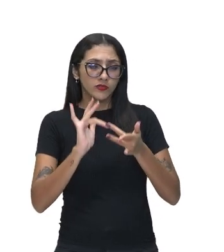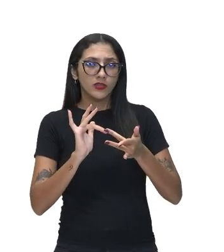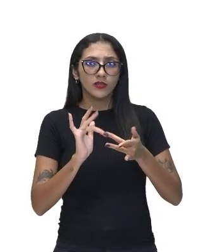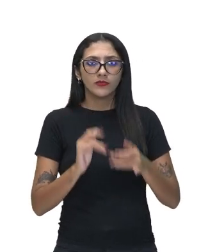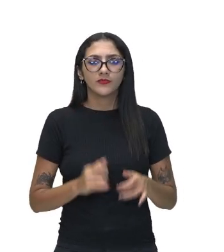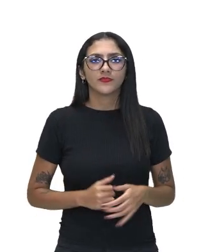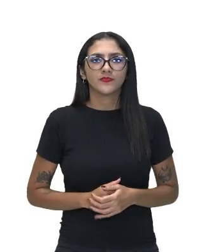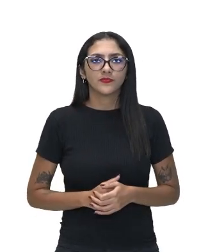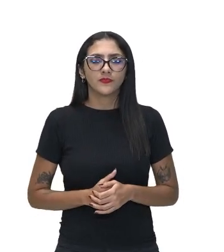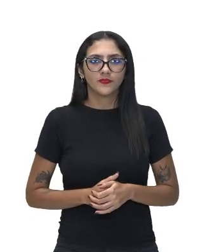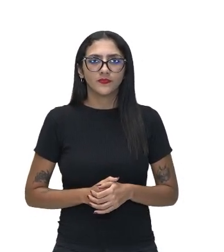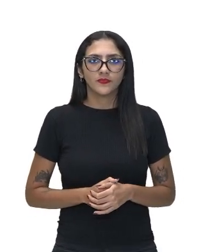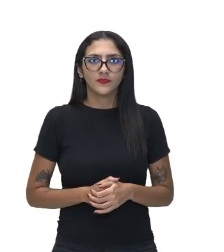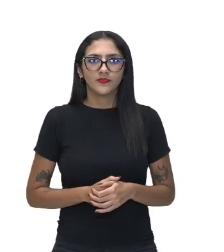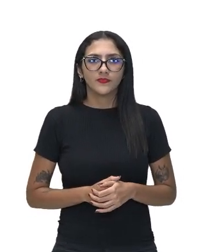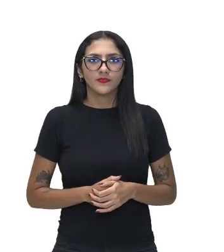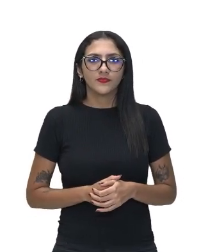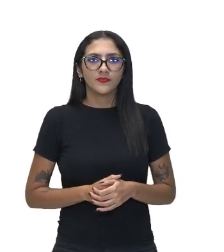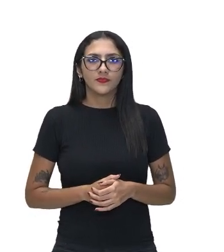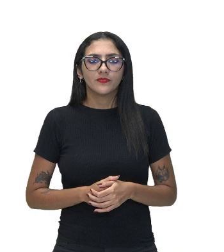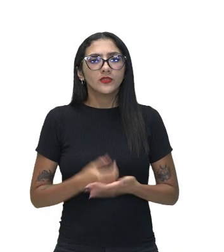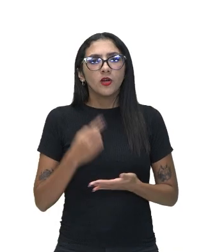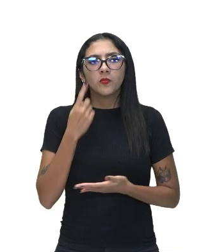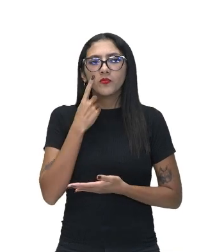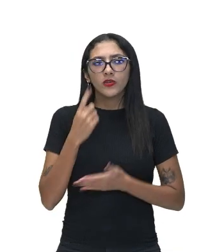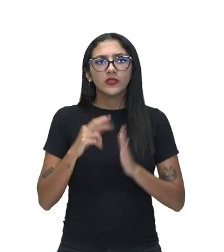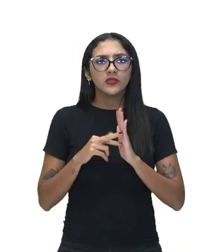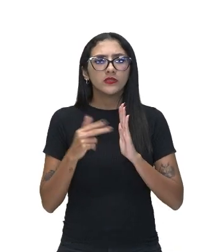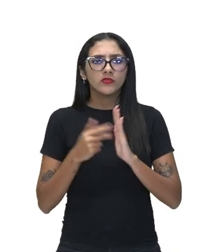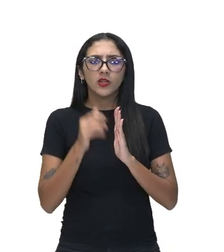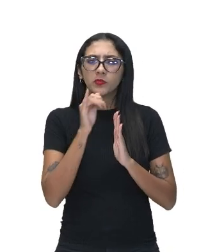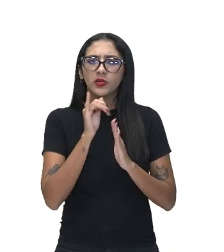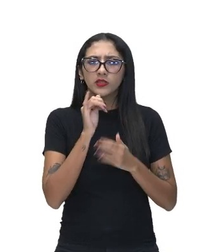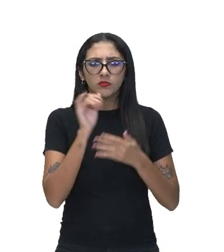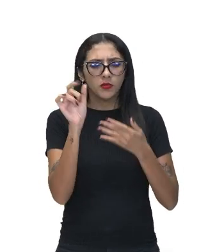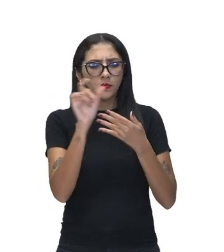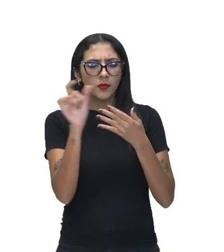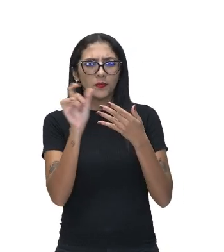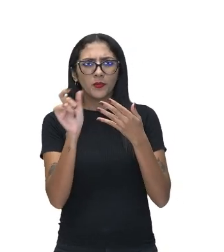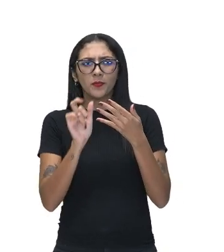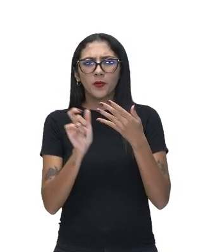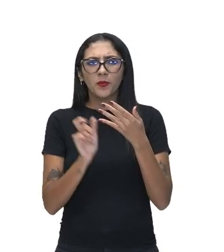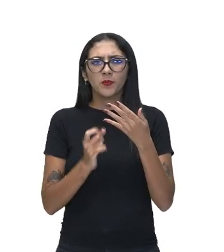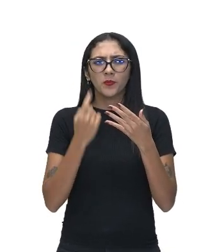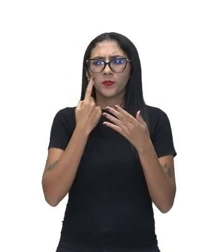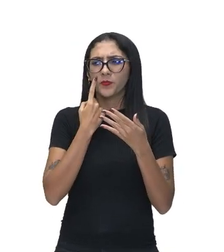no sentido de recepcionar, receber, acolher ou